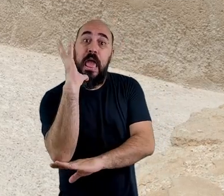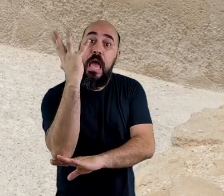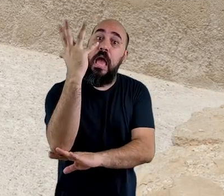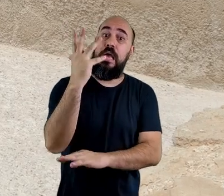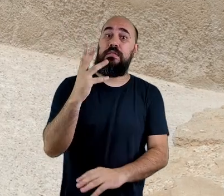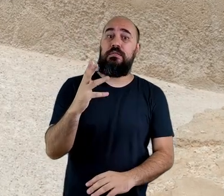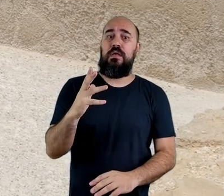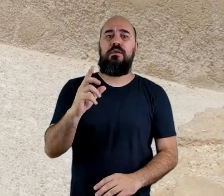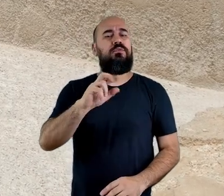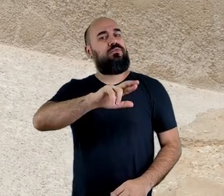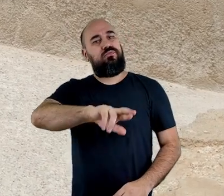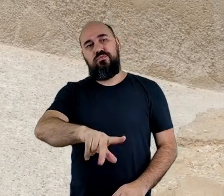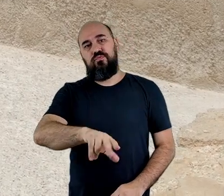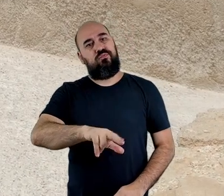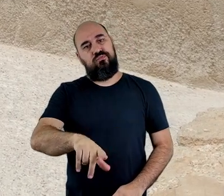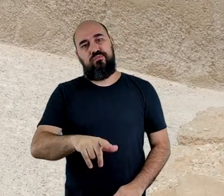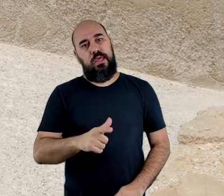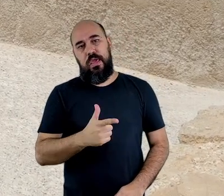dos padrões.